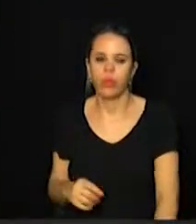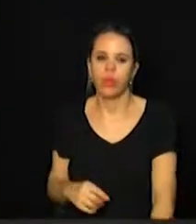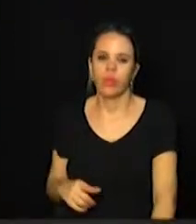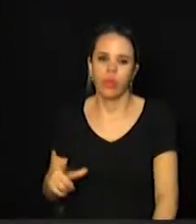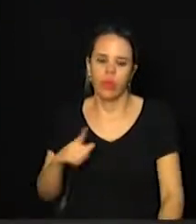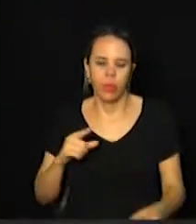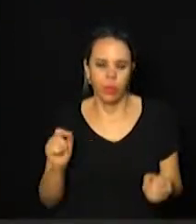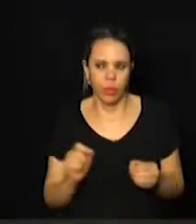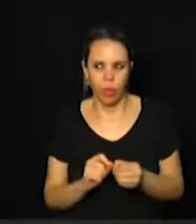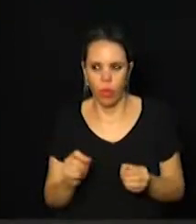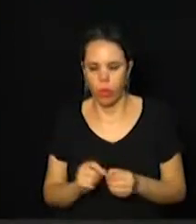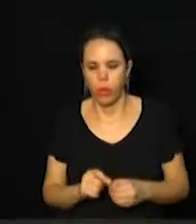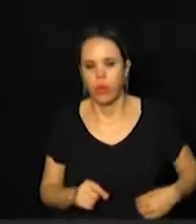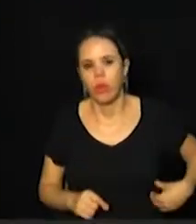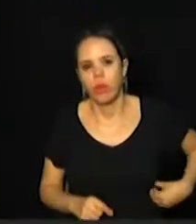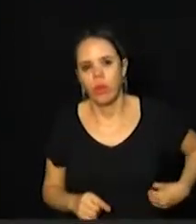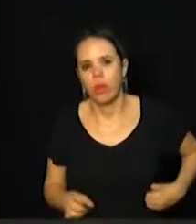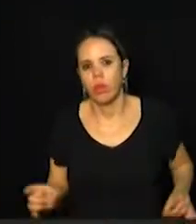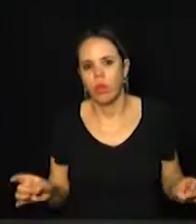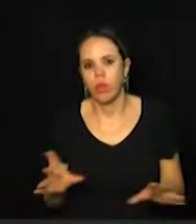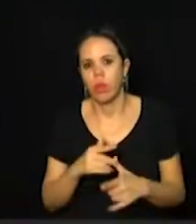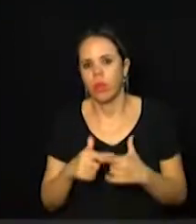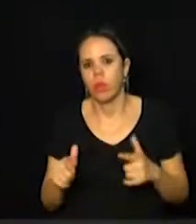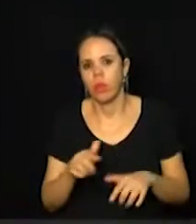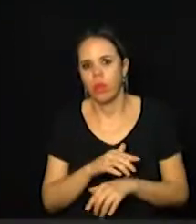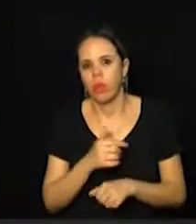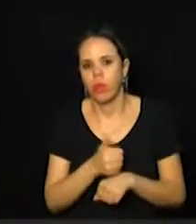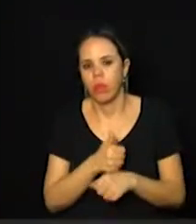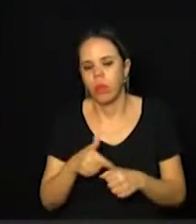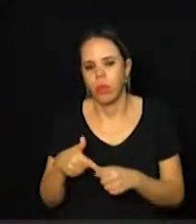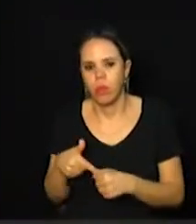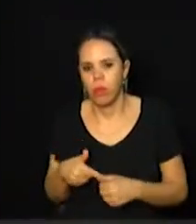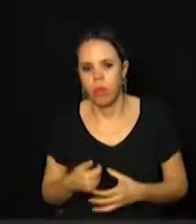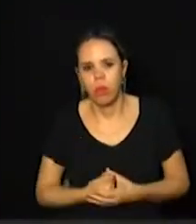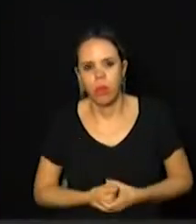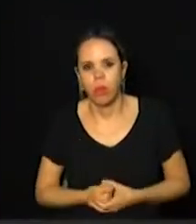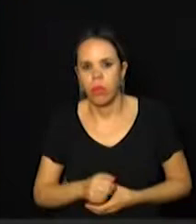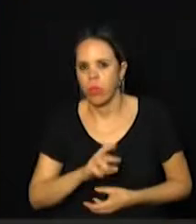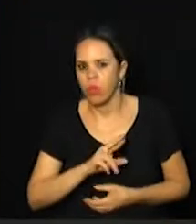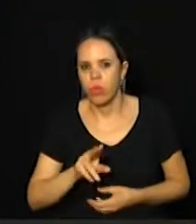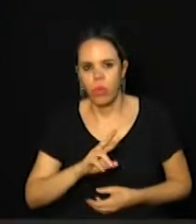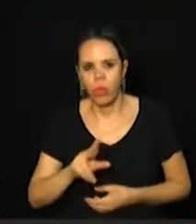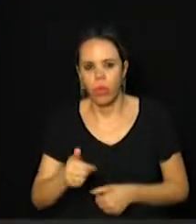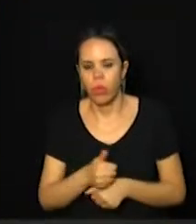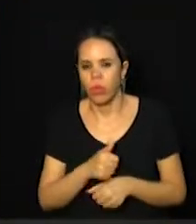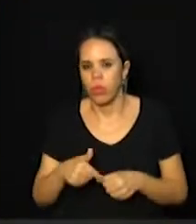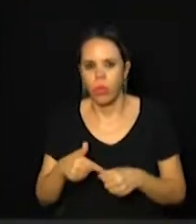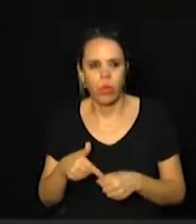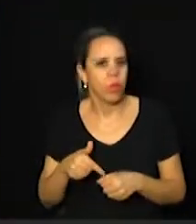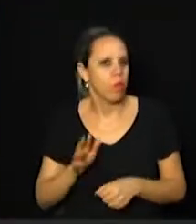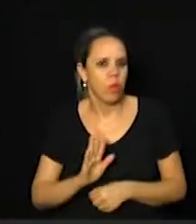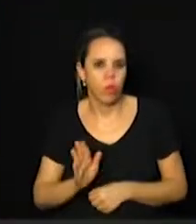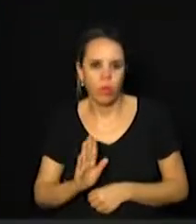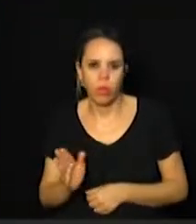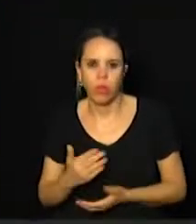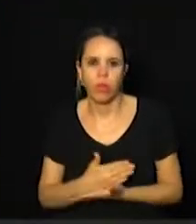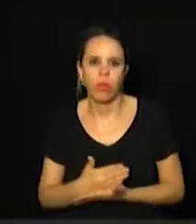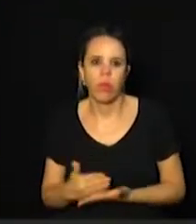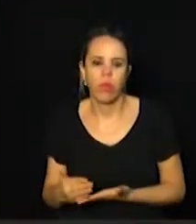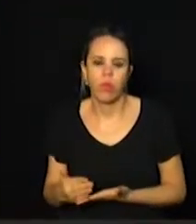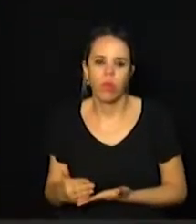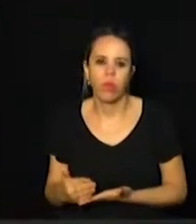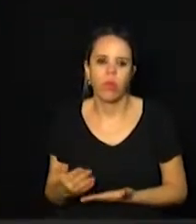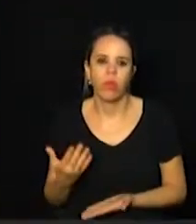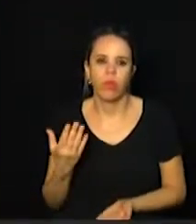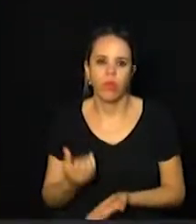feito para terminar com os trabalhadores não é só trabalhadores frentista começaram